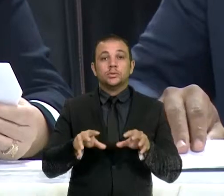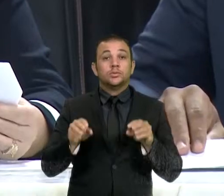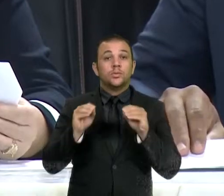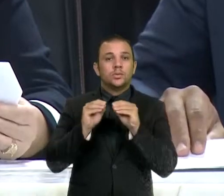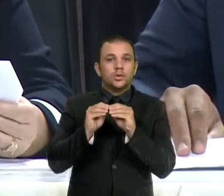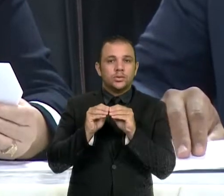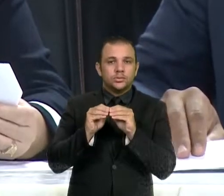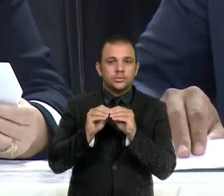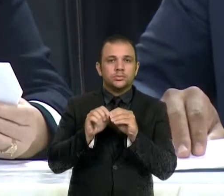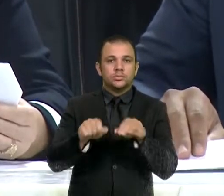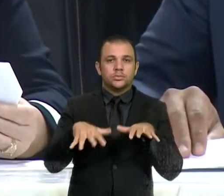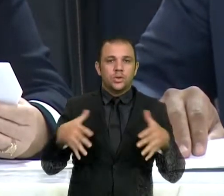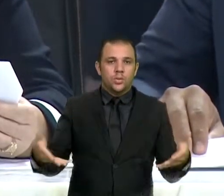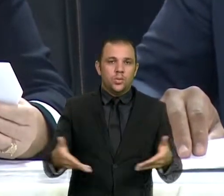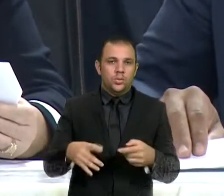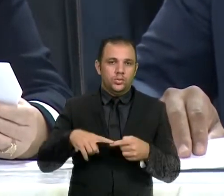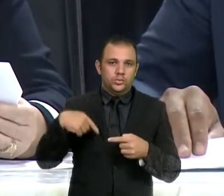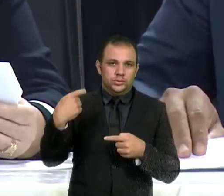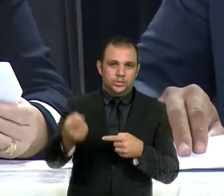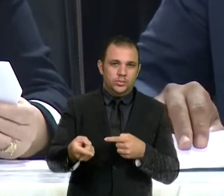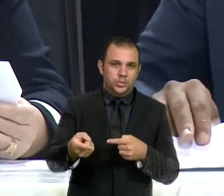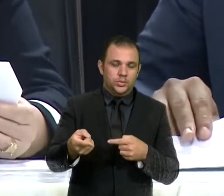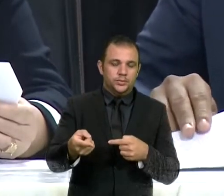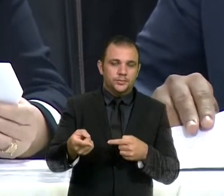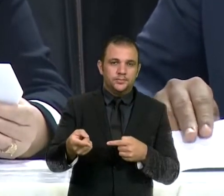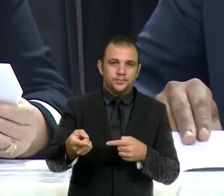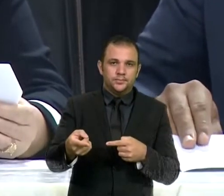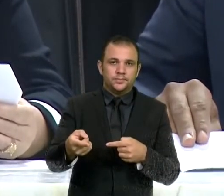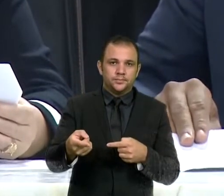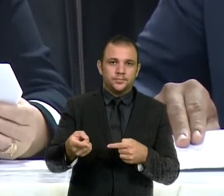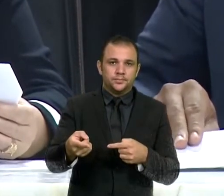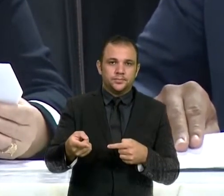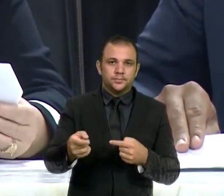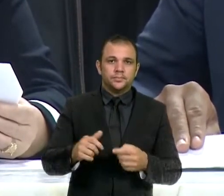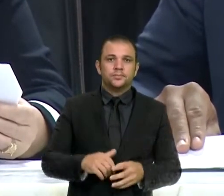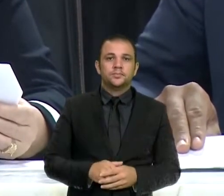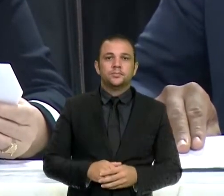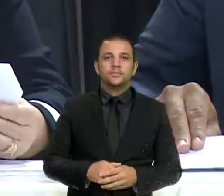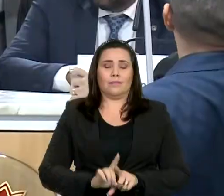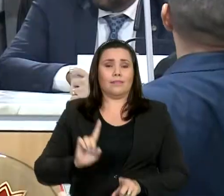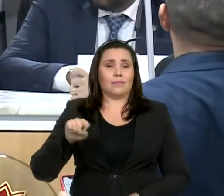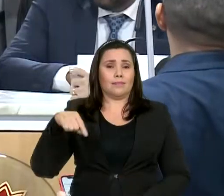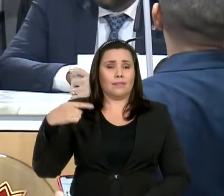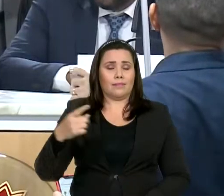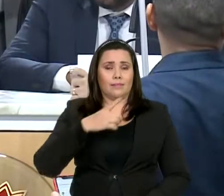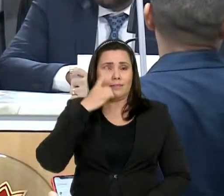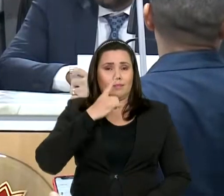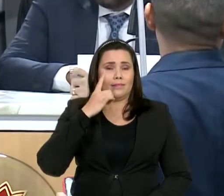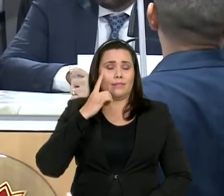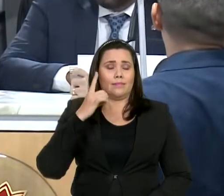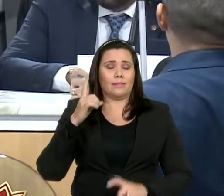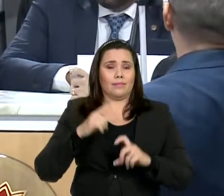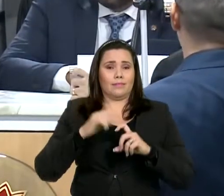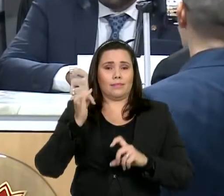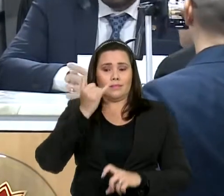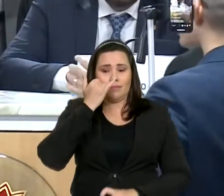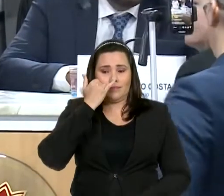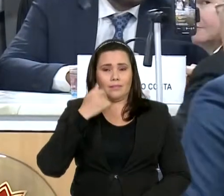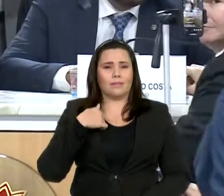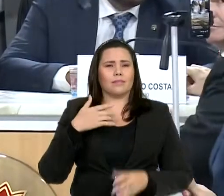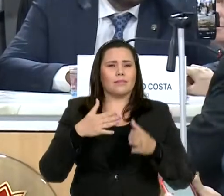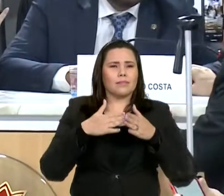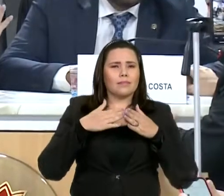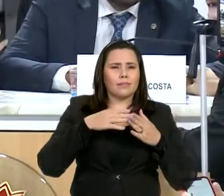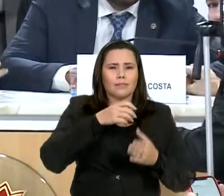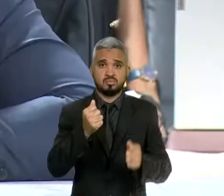e aplausos ao governo do estado pela realização do carnaval em todo o Maranhão. Também foi aprovado o requerimento de